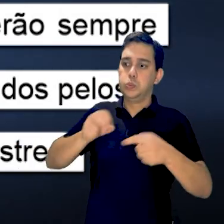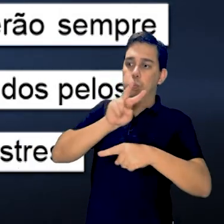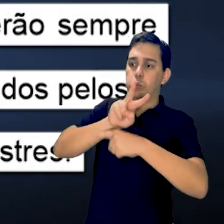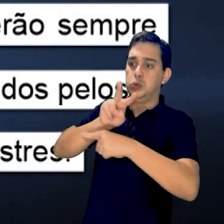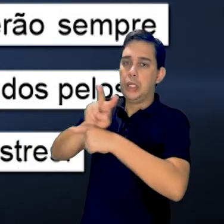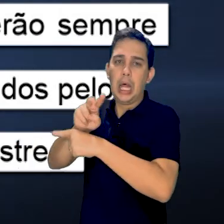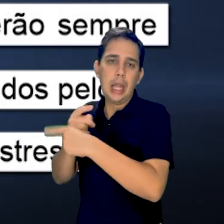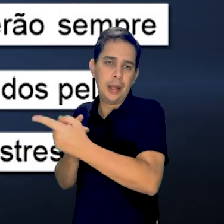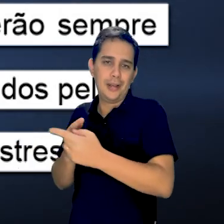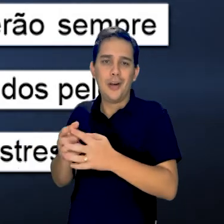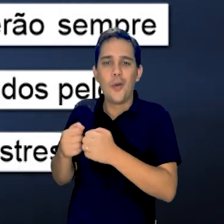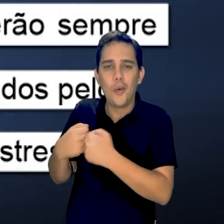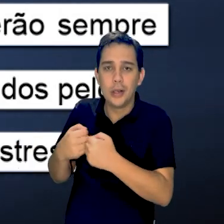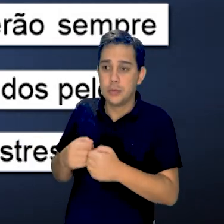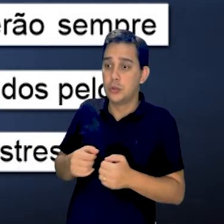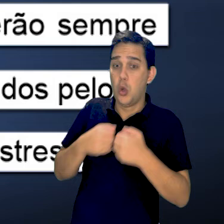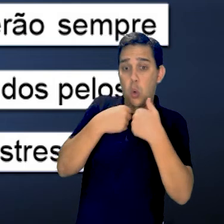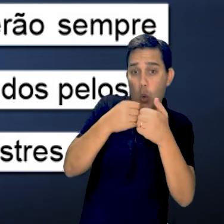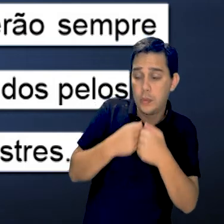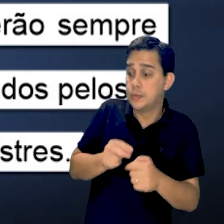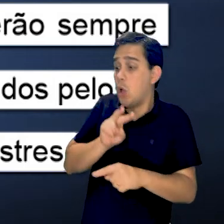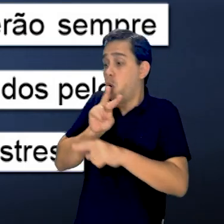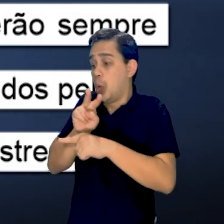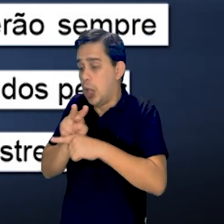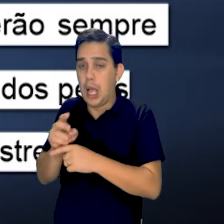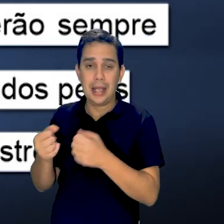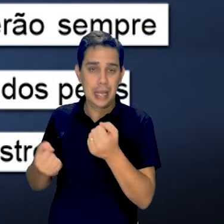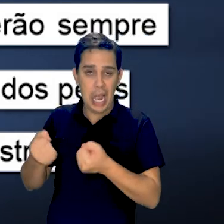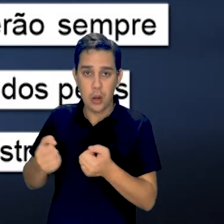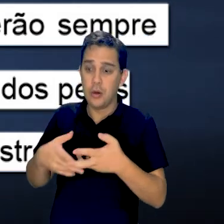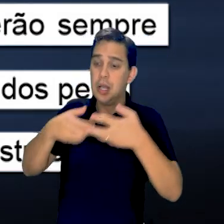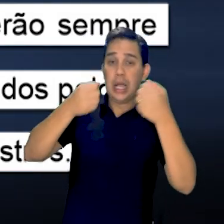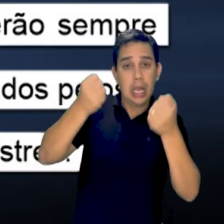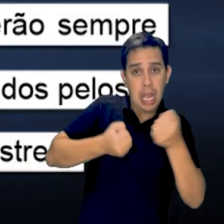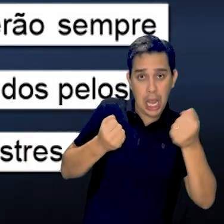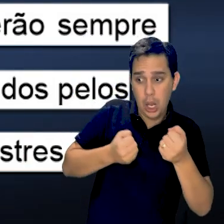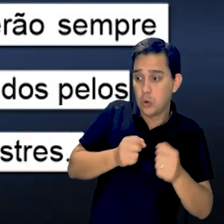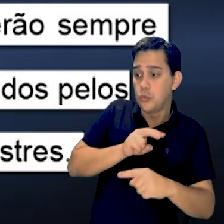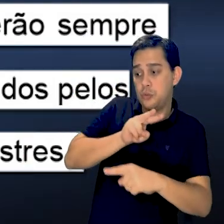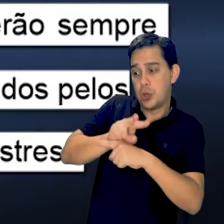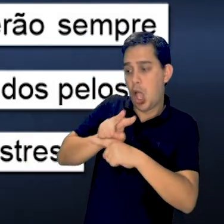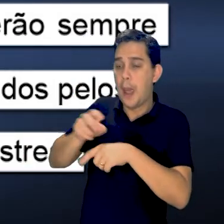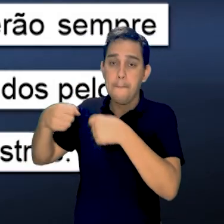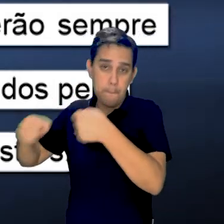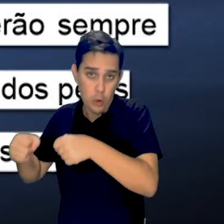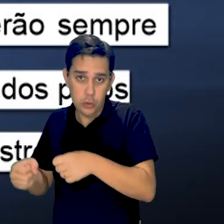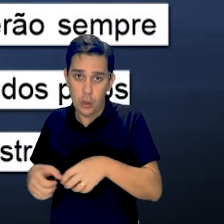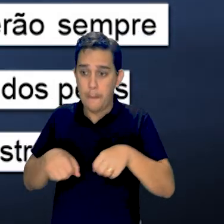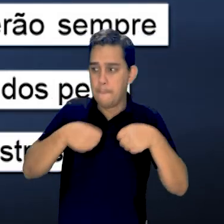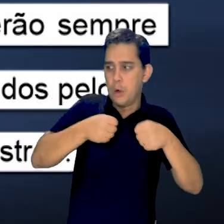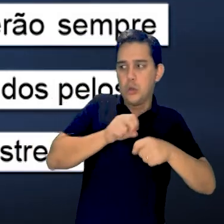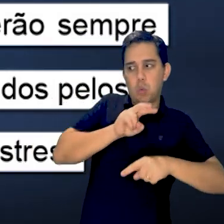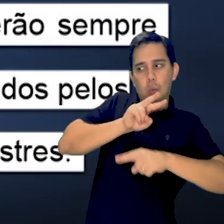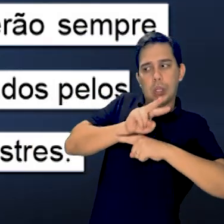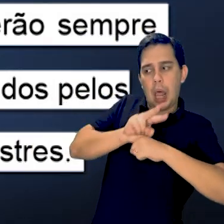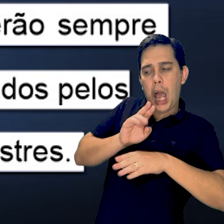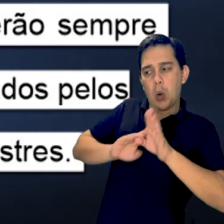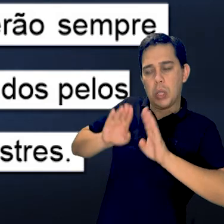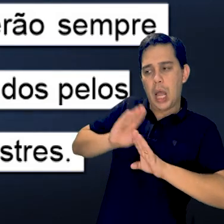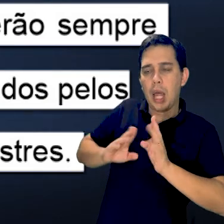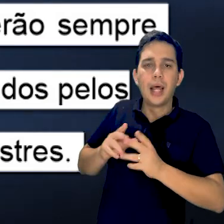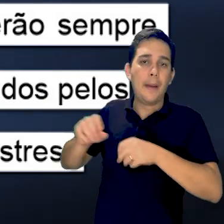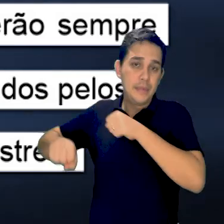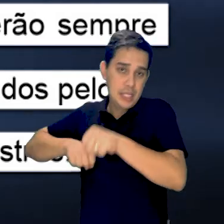carros, carros em relação a motocicletas e bicicletas e assim por diante. Então, você tem